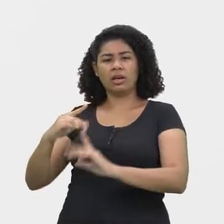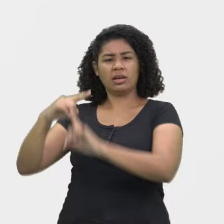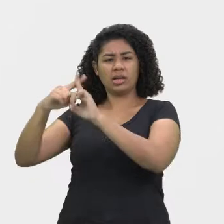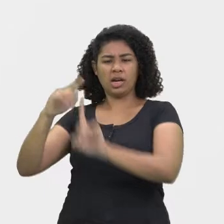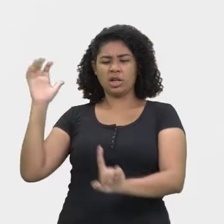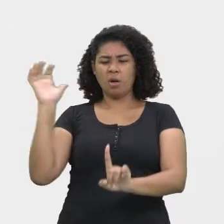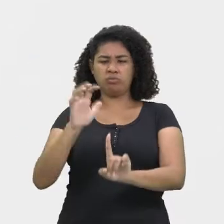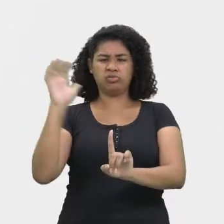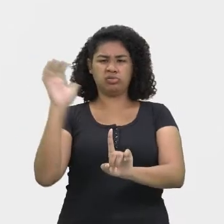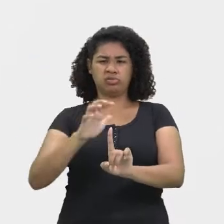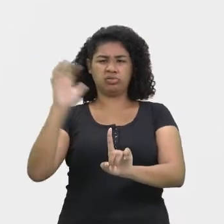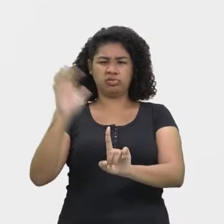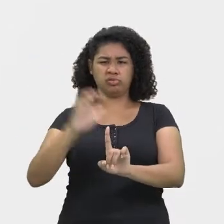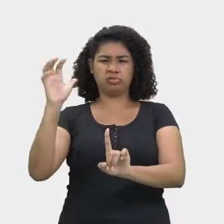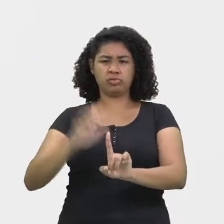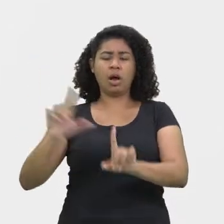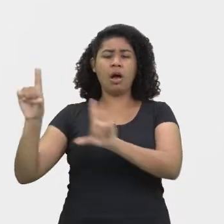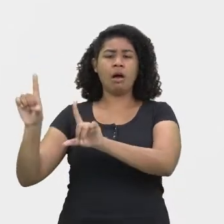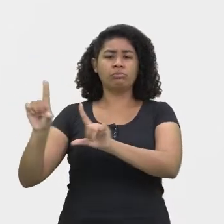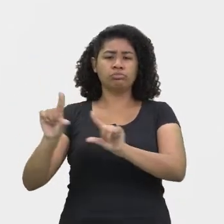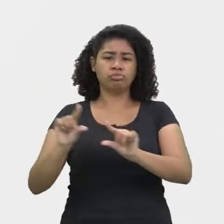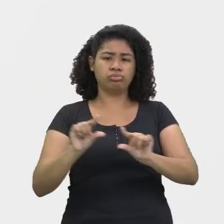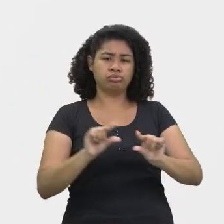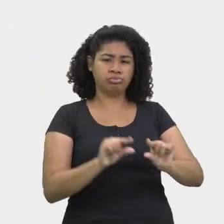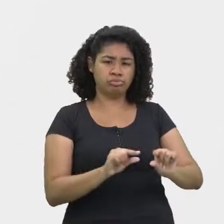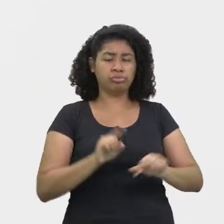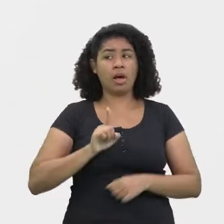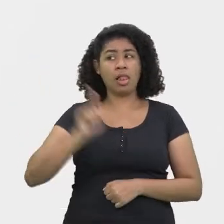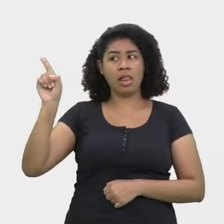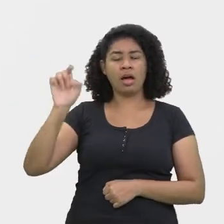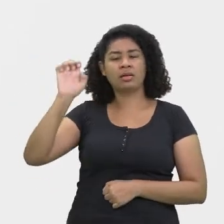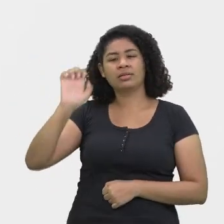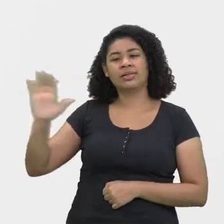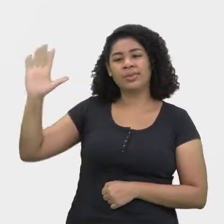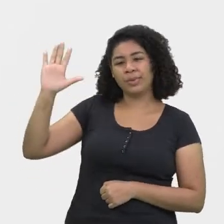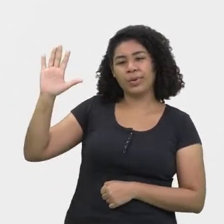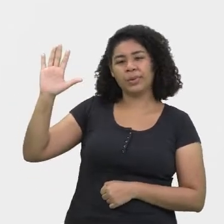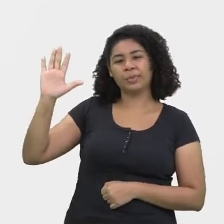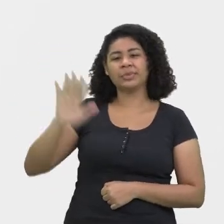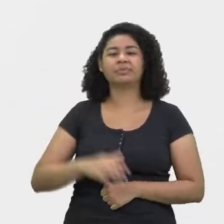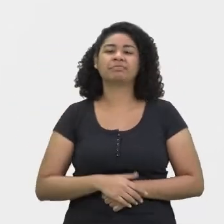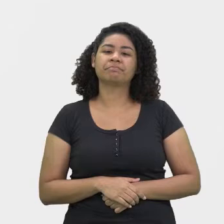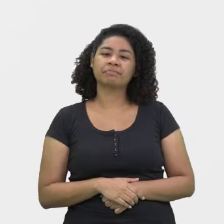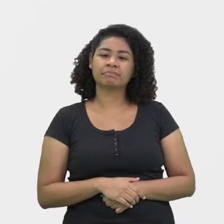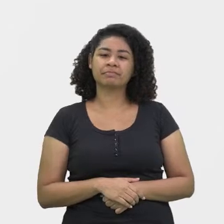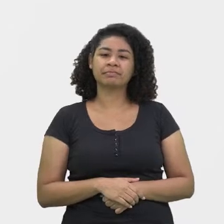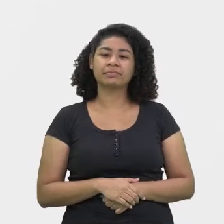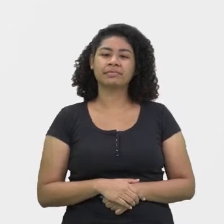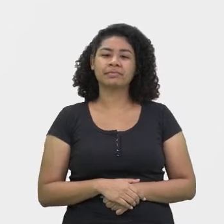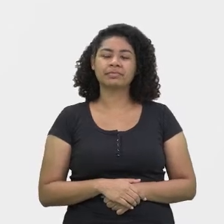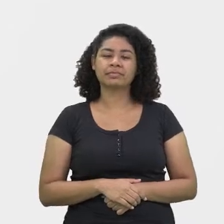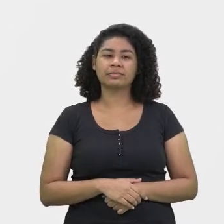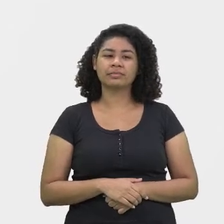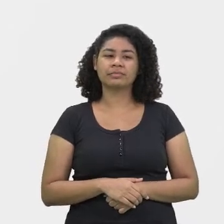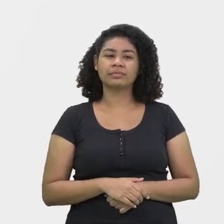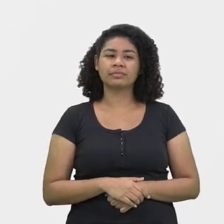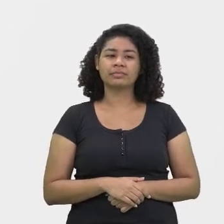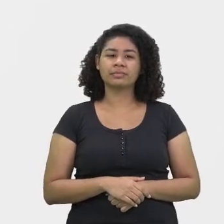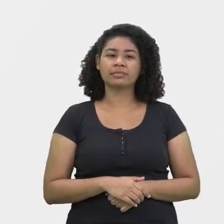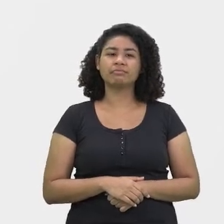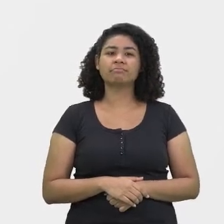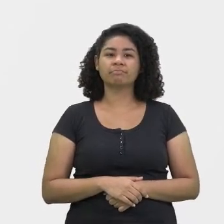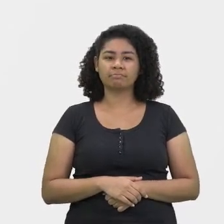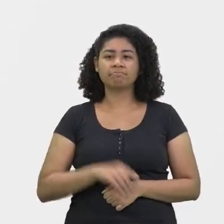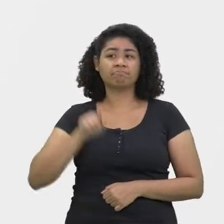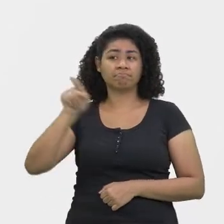e do poder da Igreja Católica na Europa. Que uma vez que aquela instituição